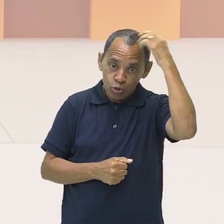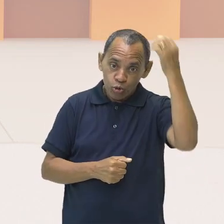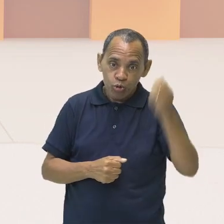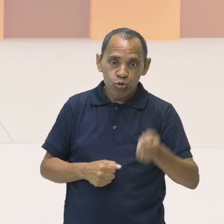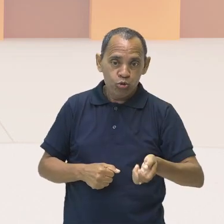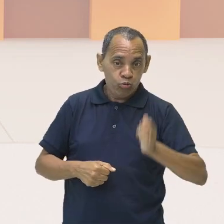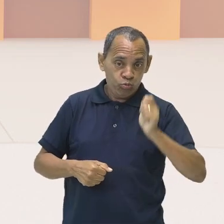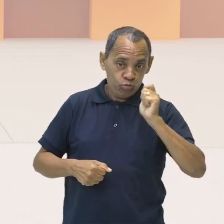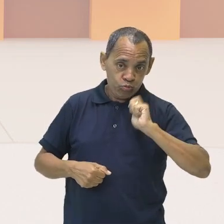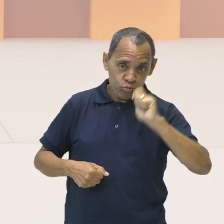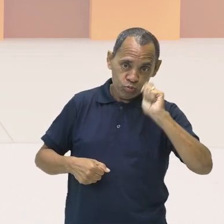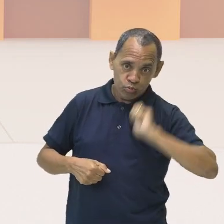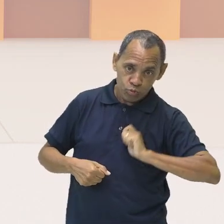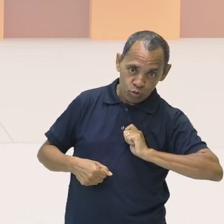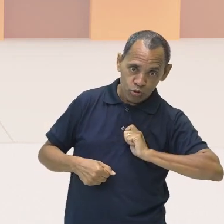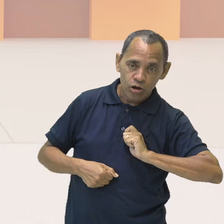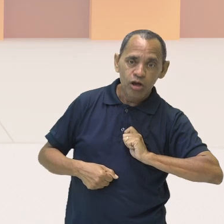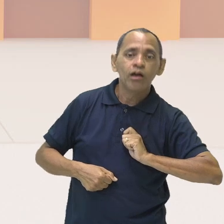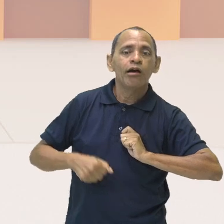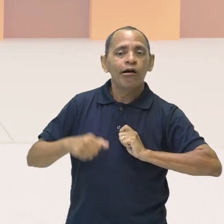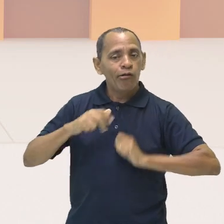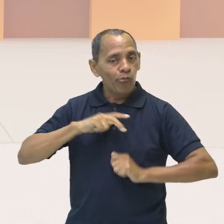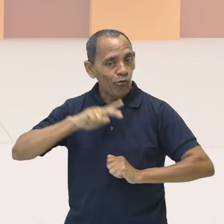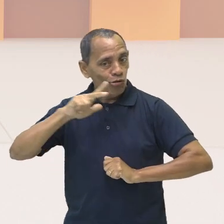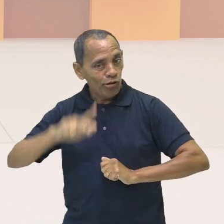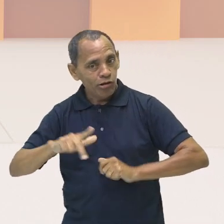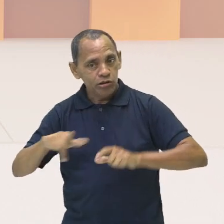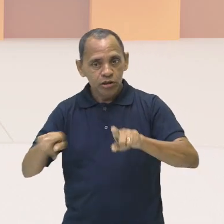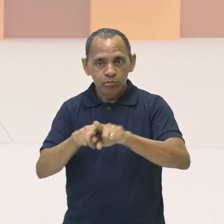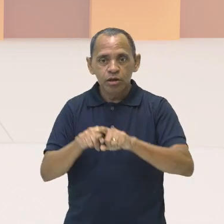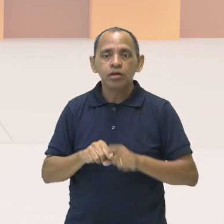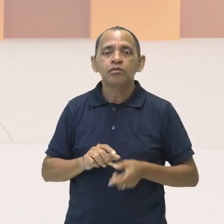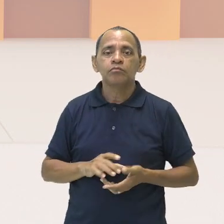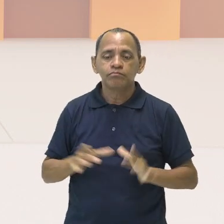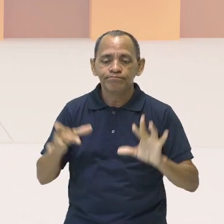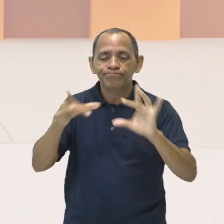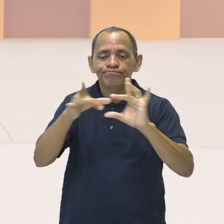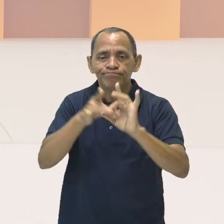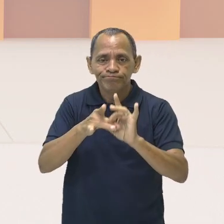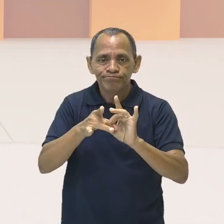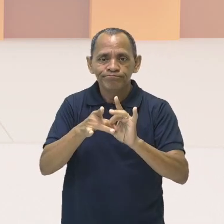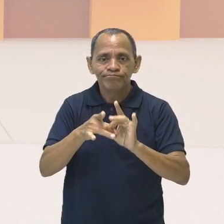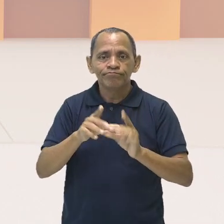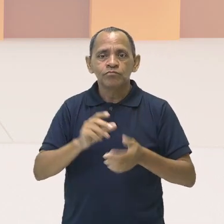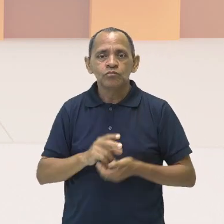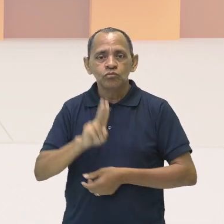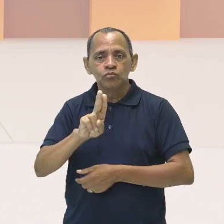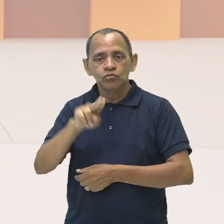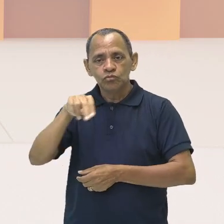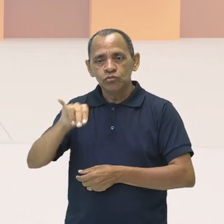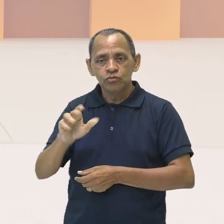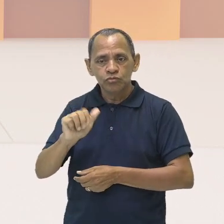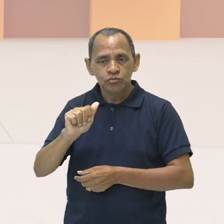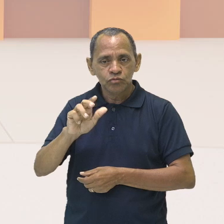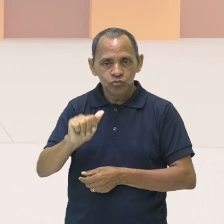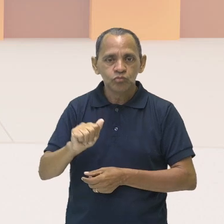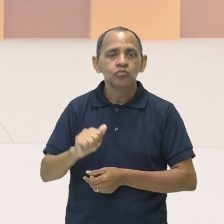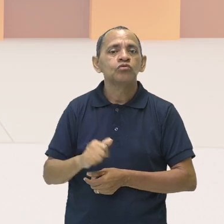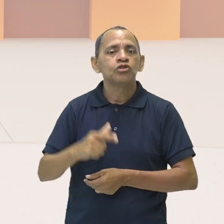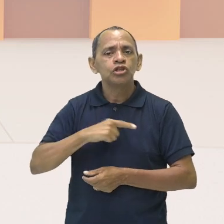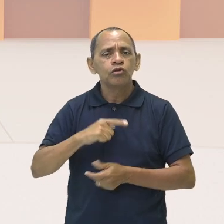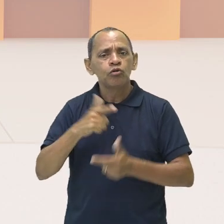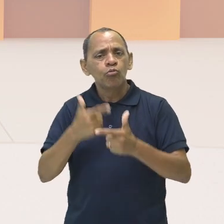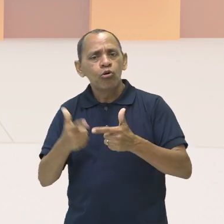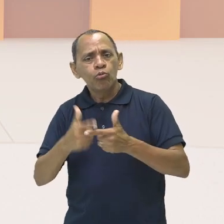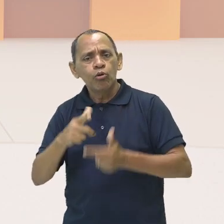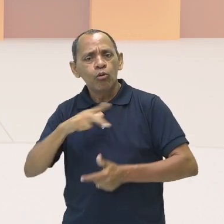gente chama de União Ibérica. Só que isso vai gerar um grande problema para Portugal.